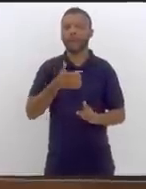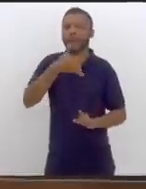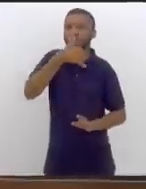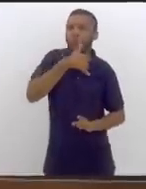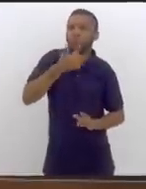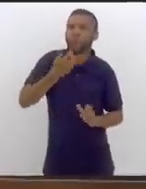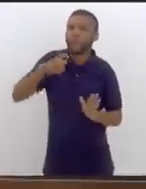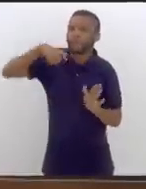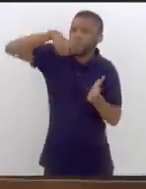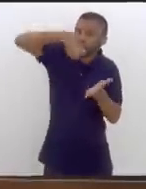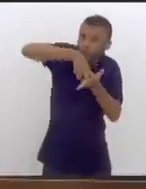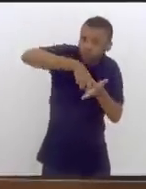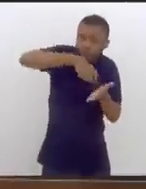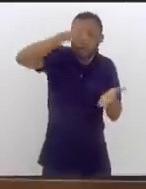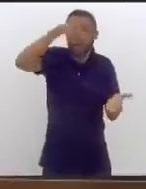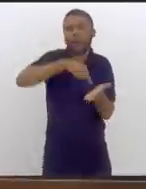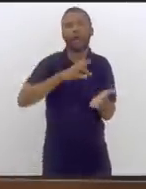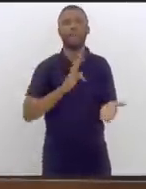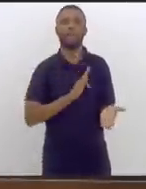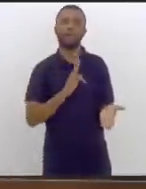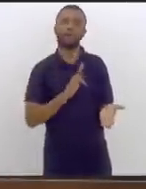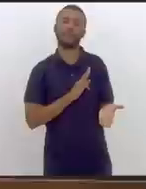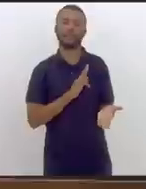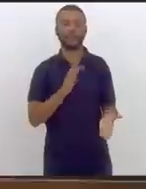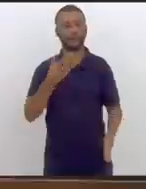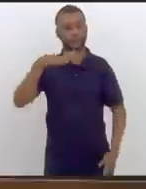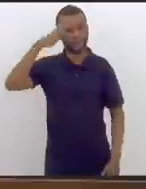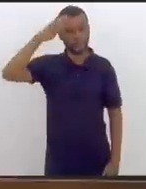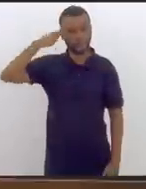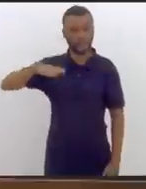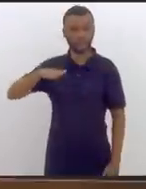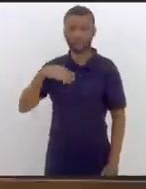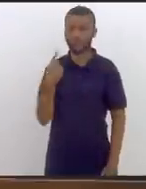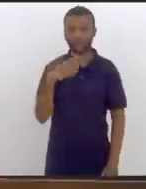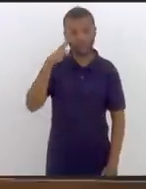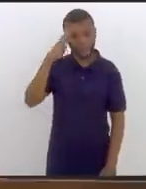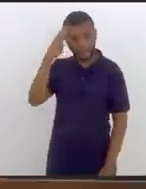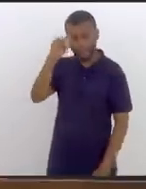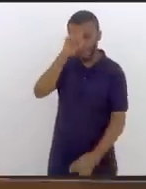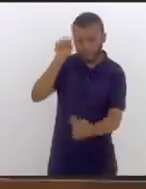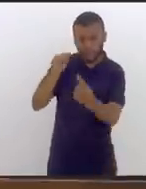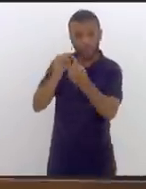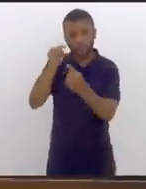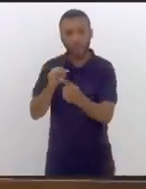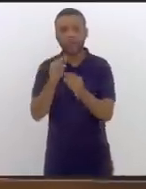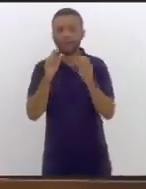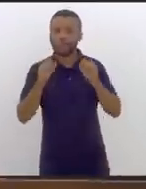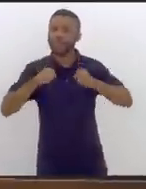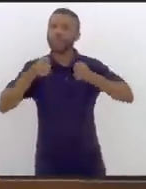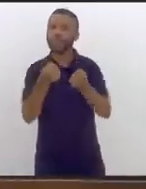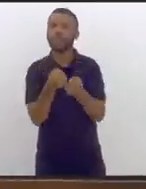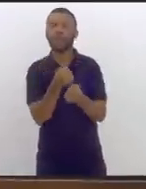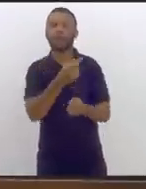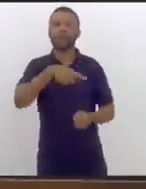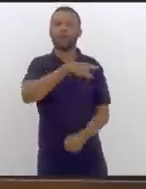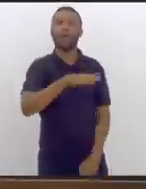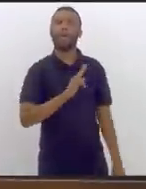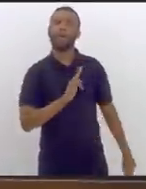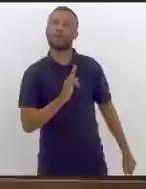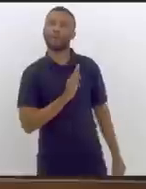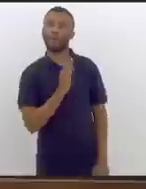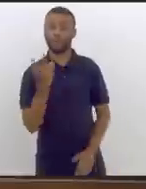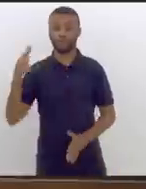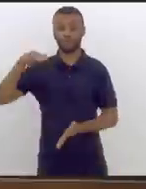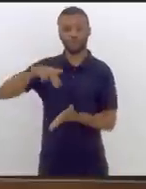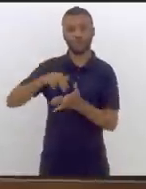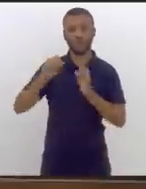a polícia militar então nosso bem maior é realmente os nossos policiais e eu enquanto estiver nesse Parlamento